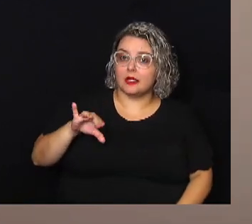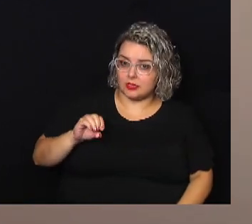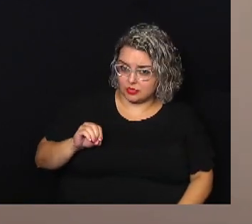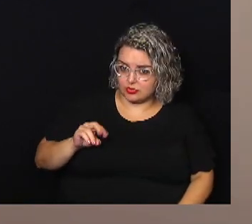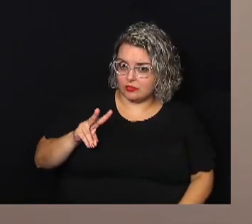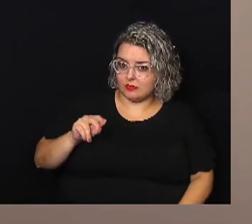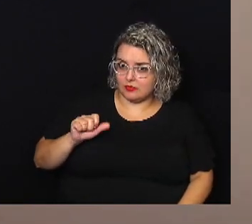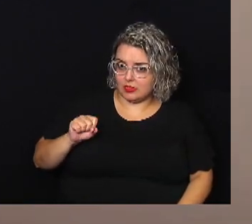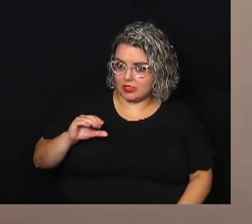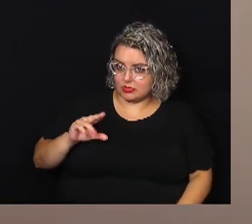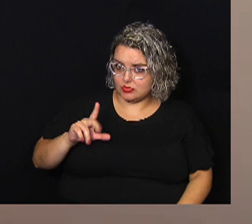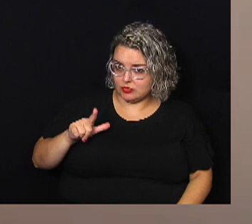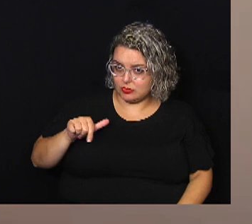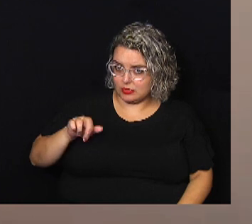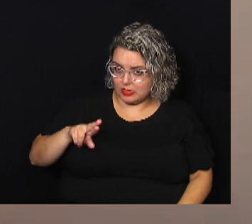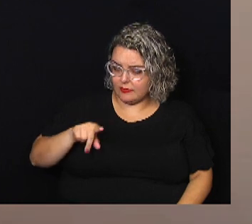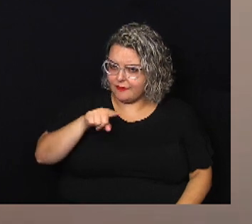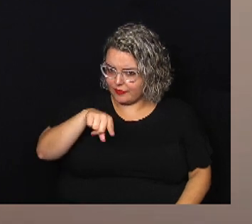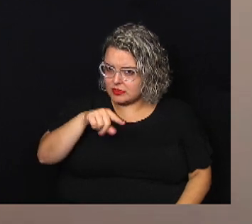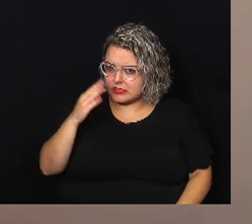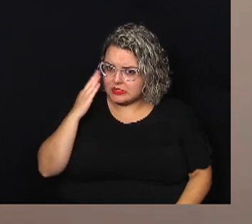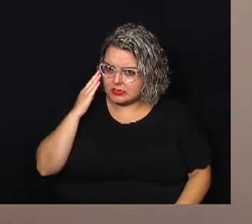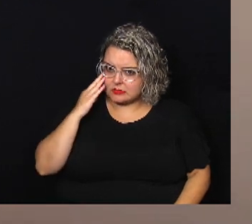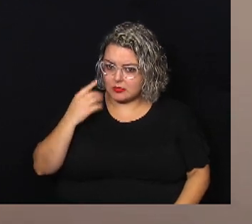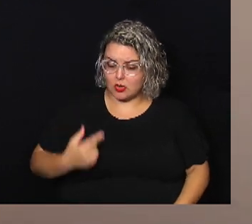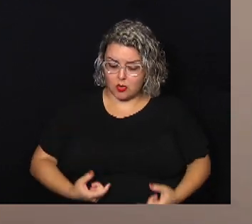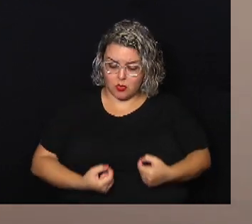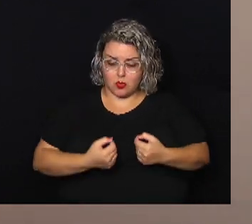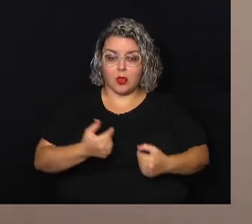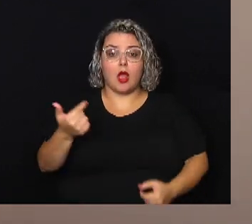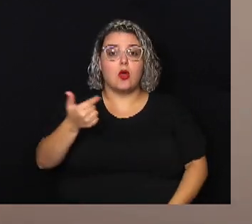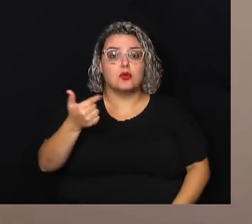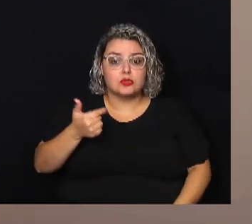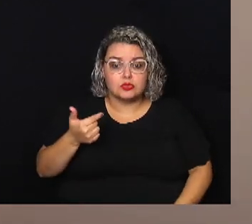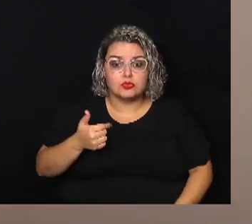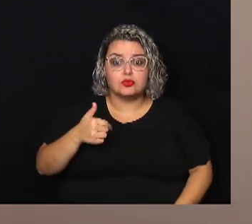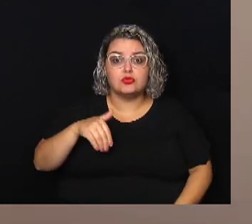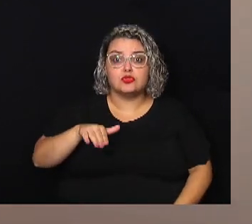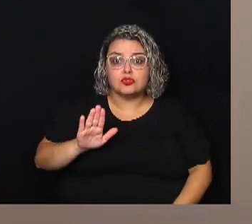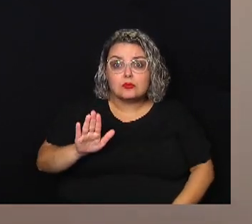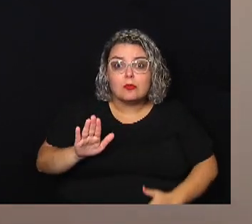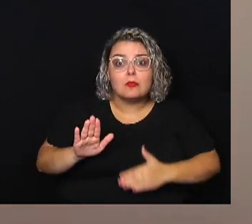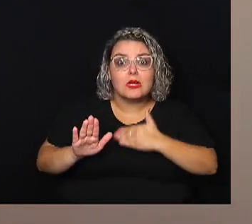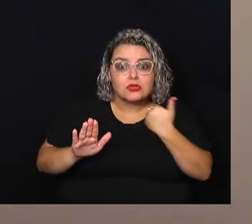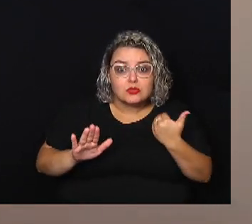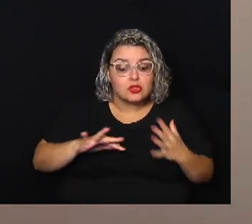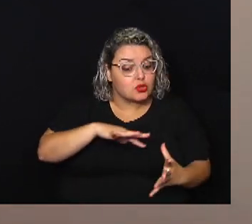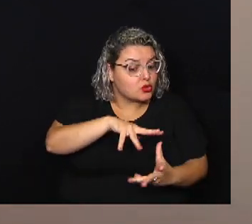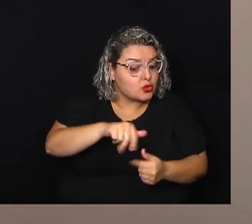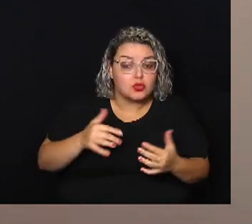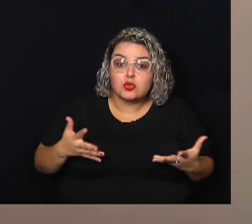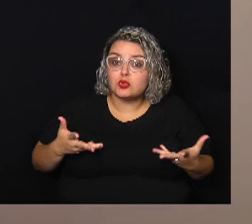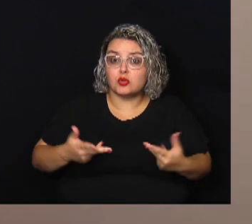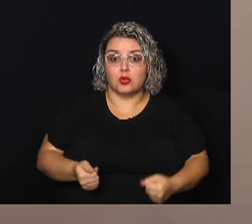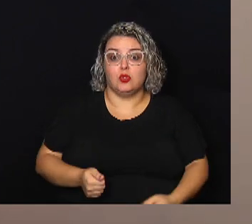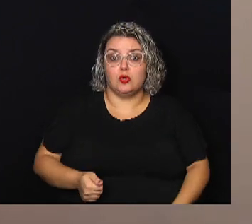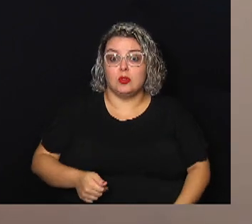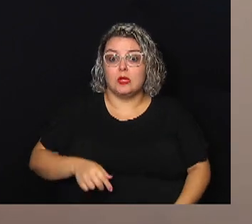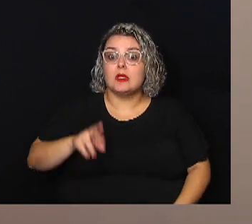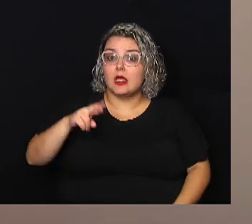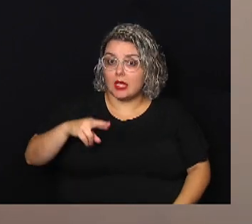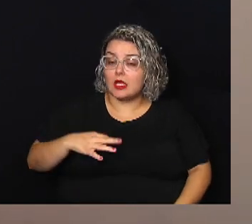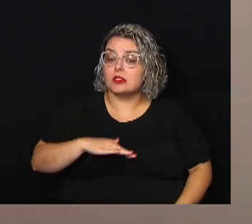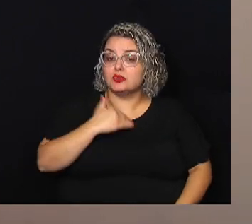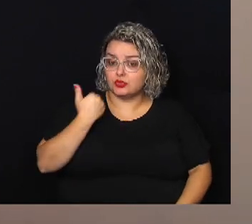Vocês sabiam que o câncer é a segunda causa mais comum de morte no mundo todo? E a principal causa de morte são as